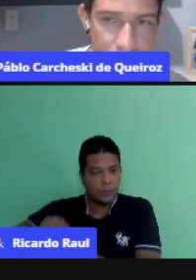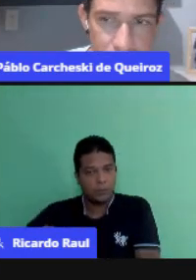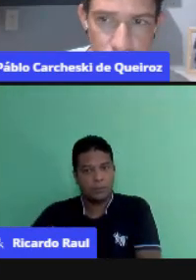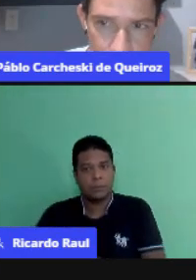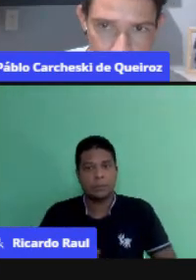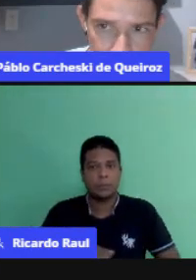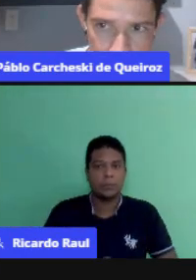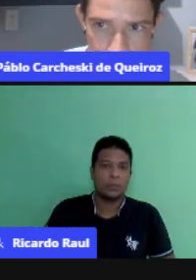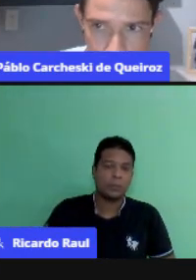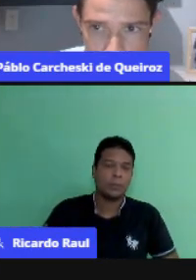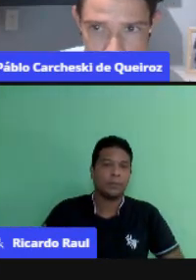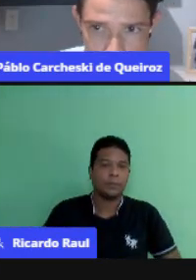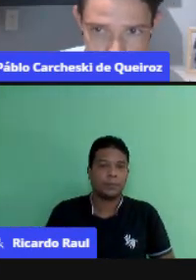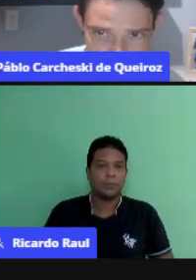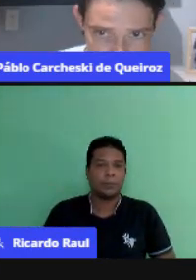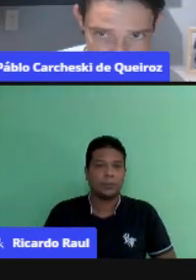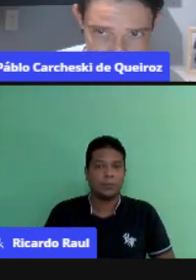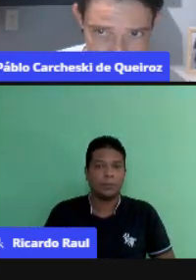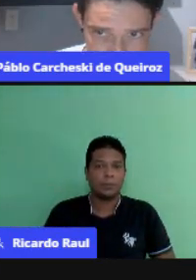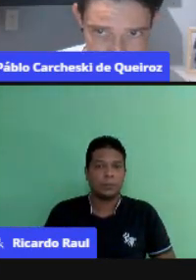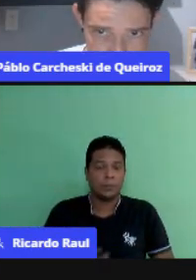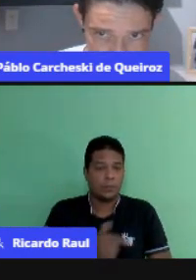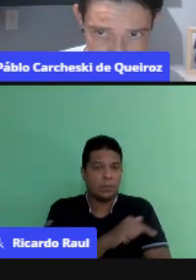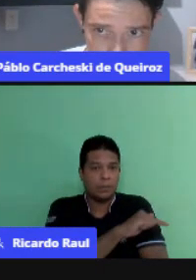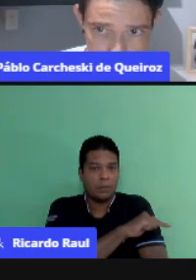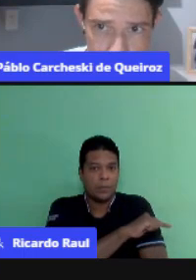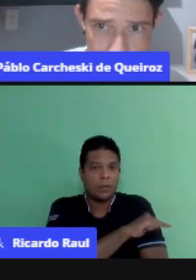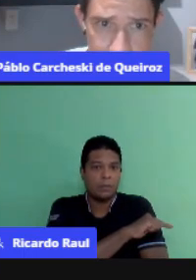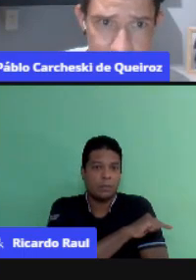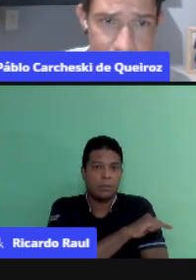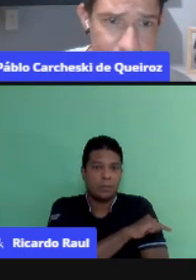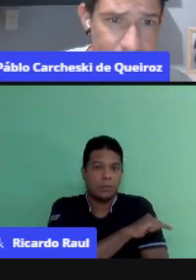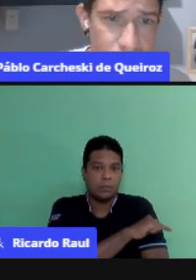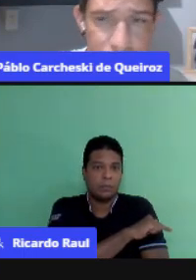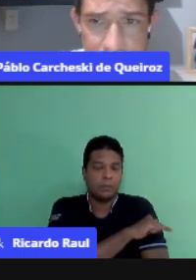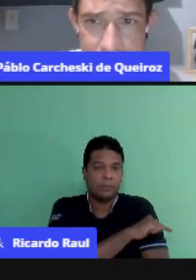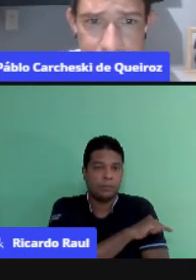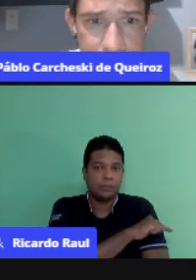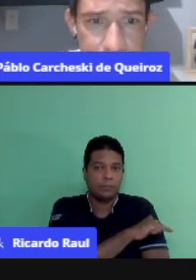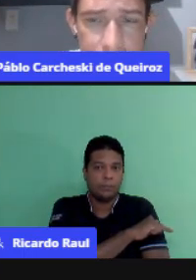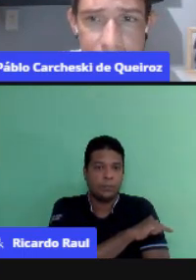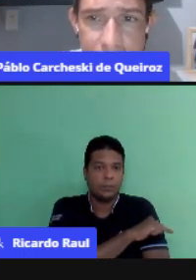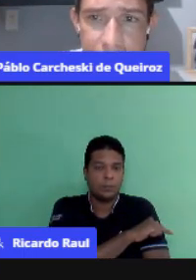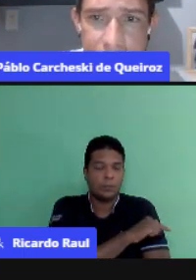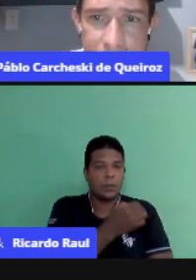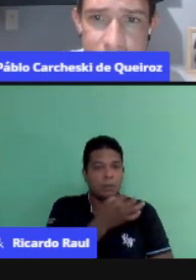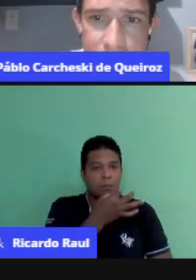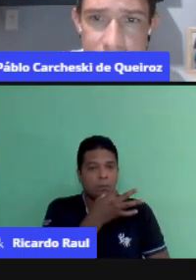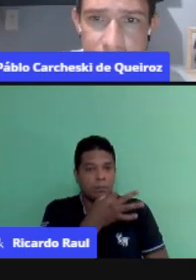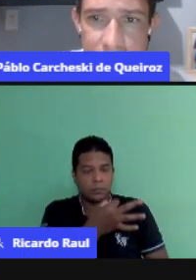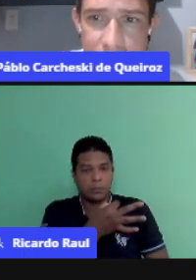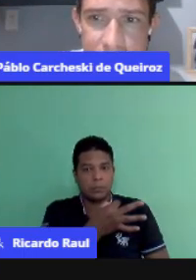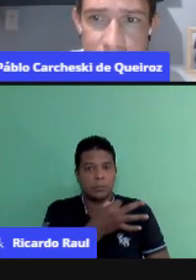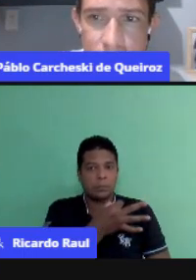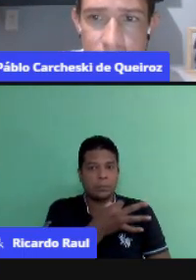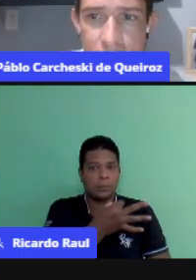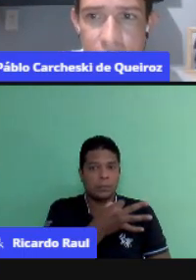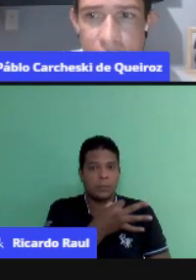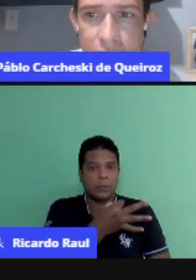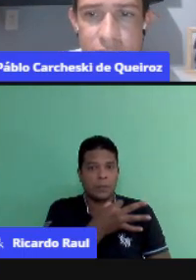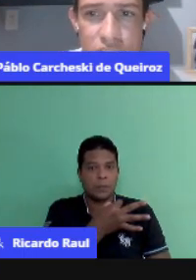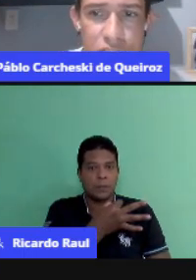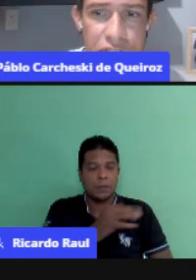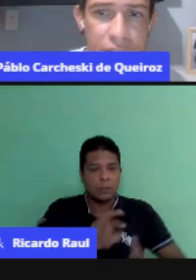proporcional, inversamente ou não. No caso do 7º ano, ele até sugere que essa